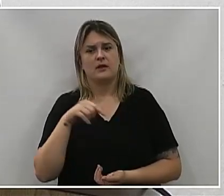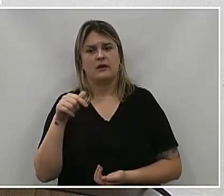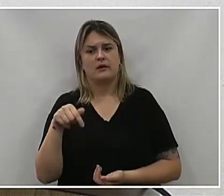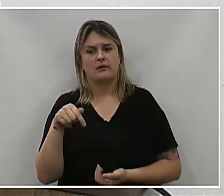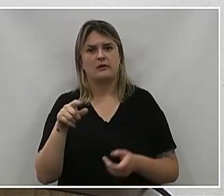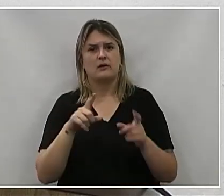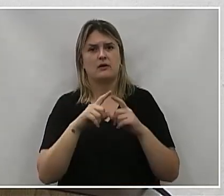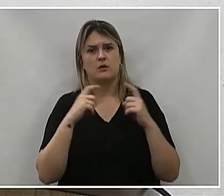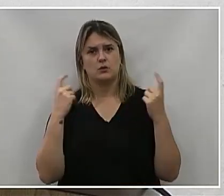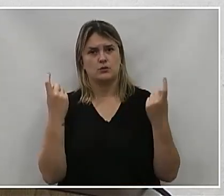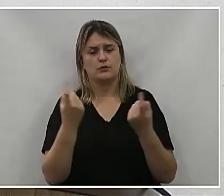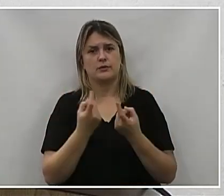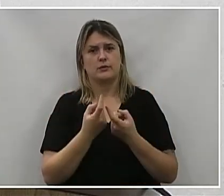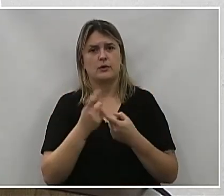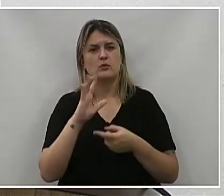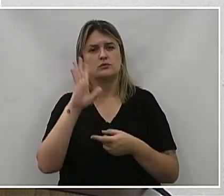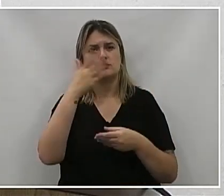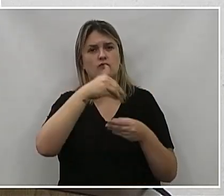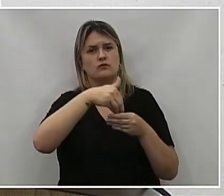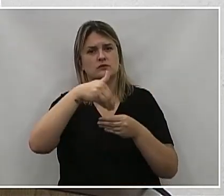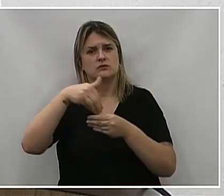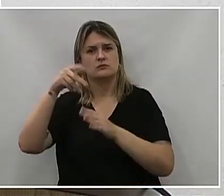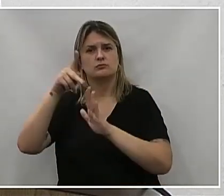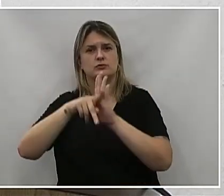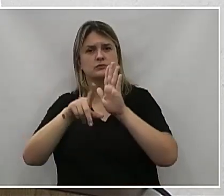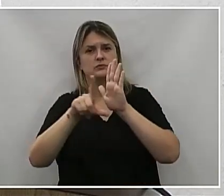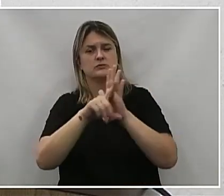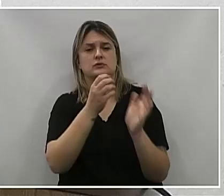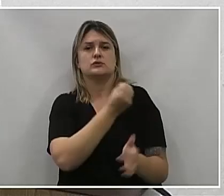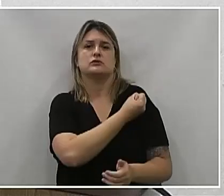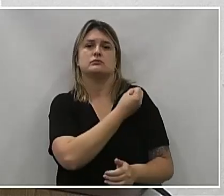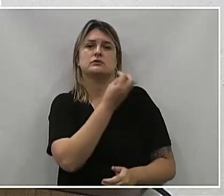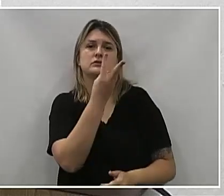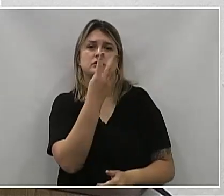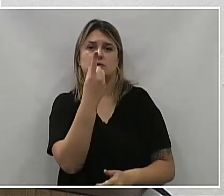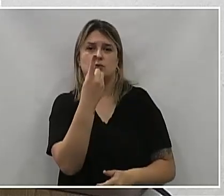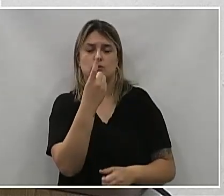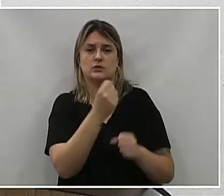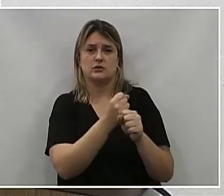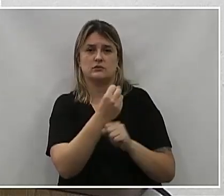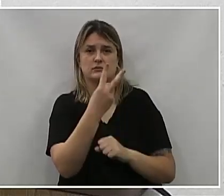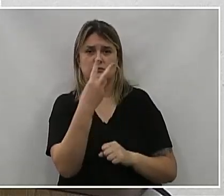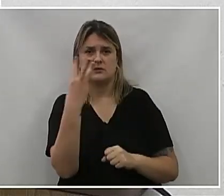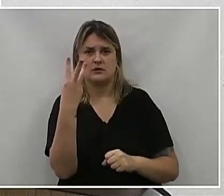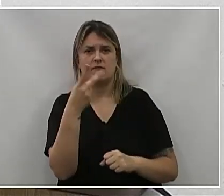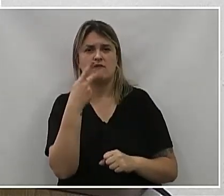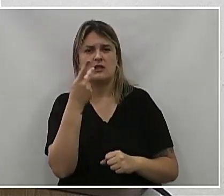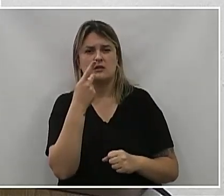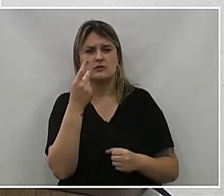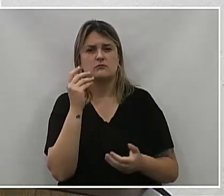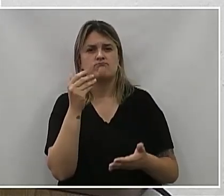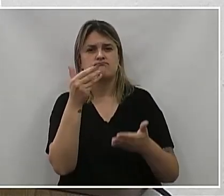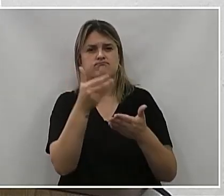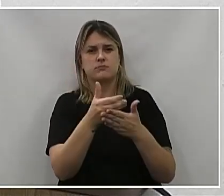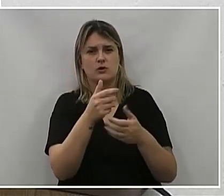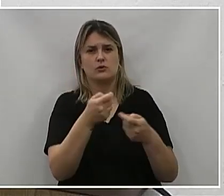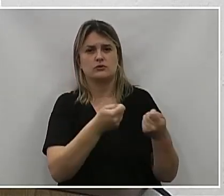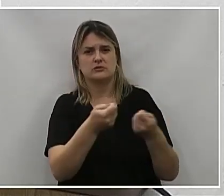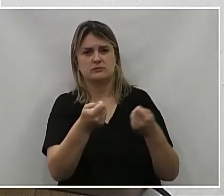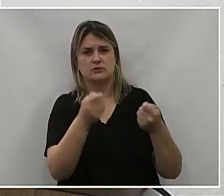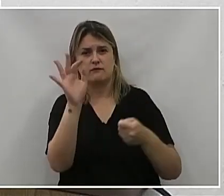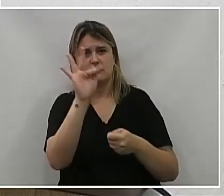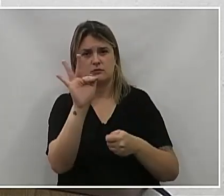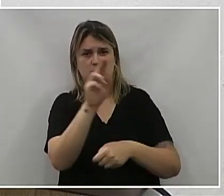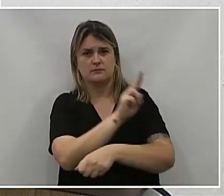aí a votação do projeto de lei número 31 de 2023 com relação à suplementação do orçamento da